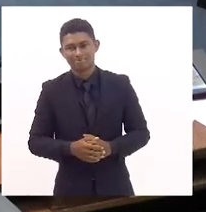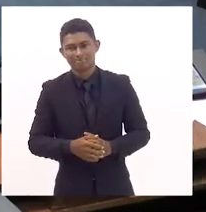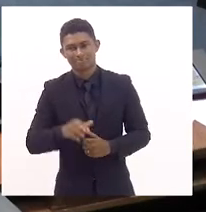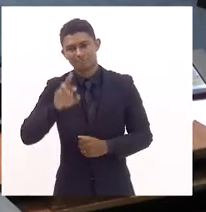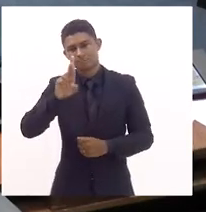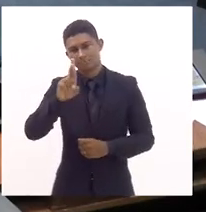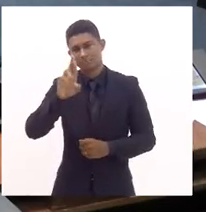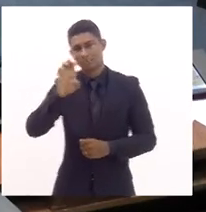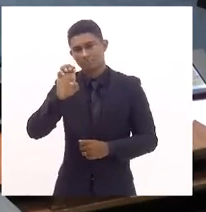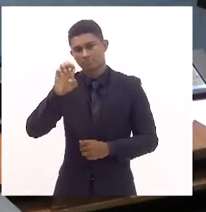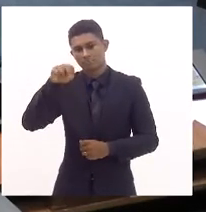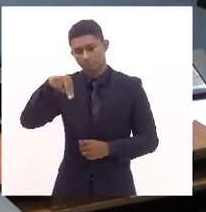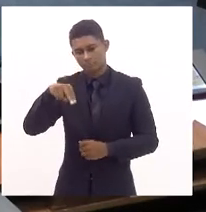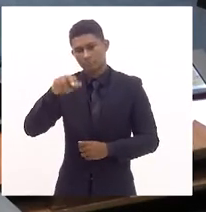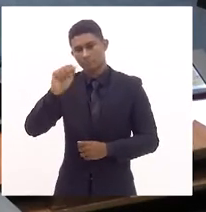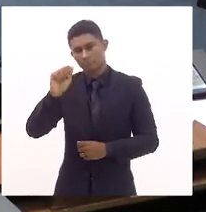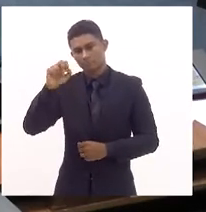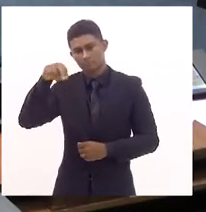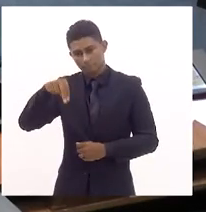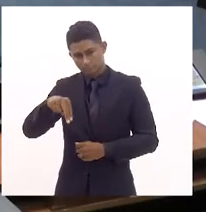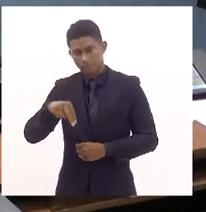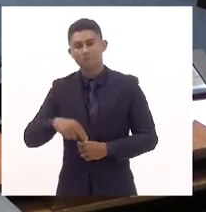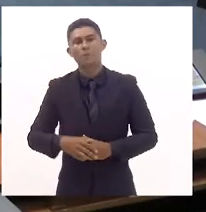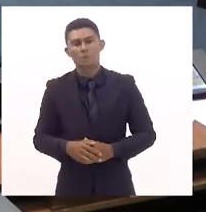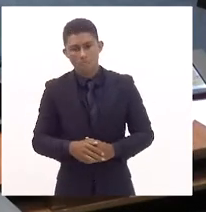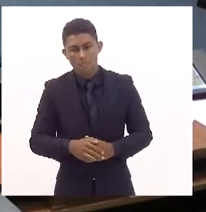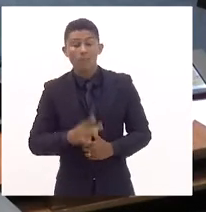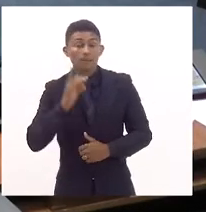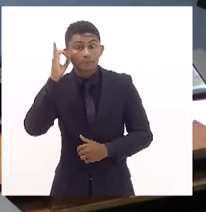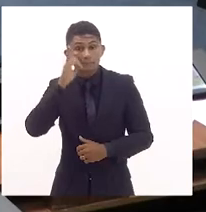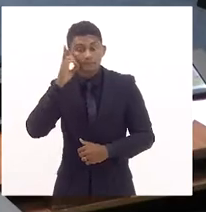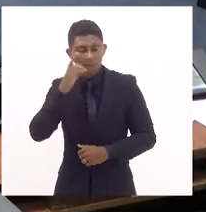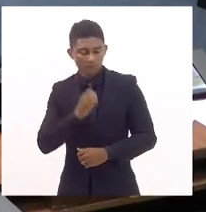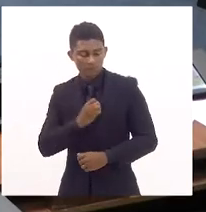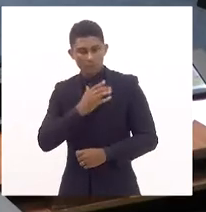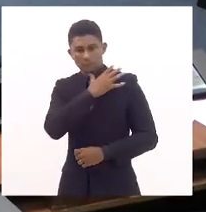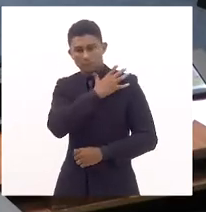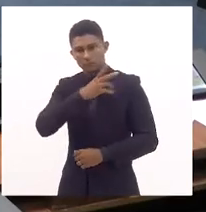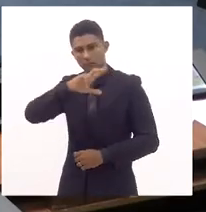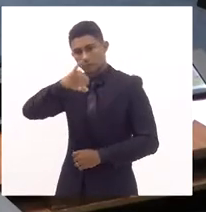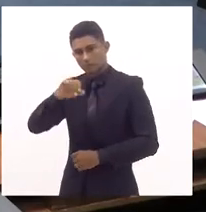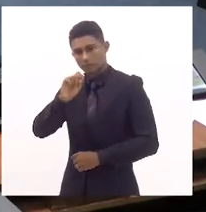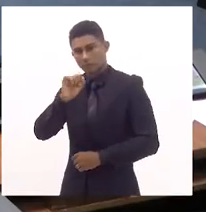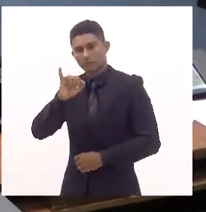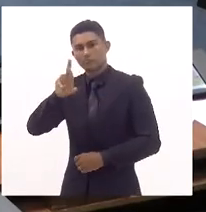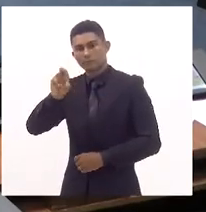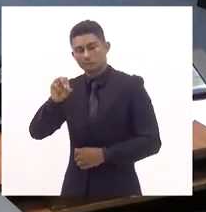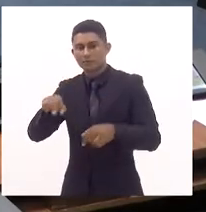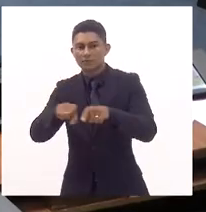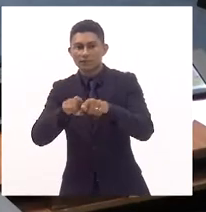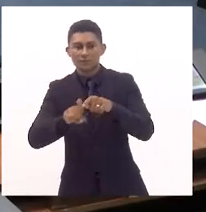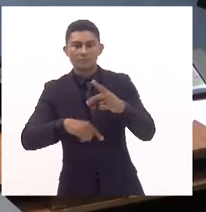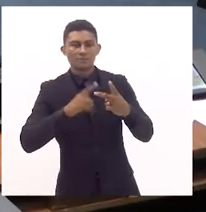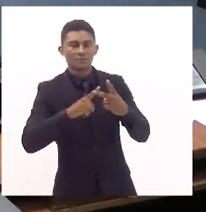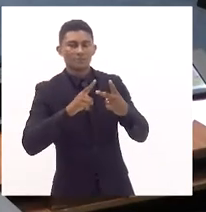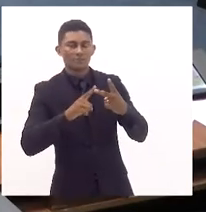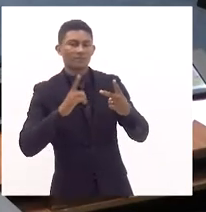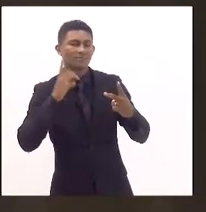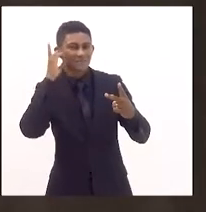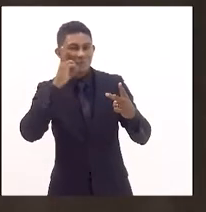Renan Ferreirinha, é que o deputado Coronel Jairo e o deputado André Siciliano